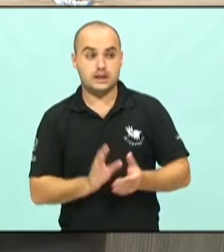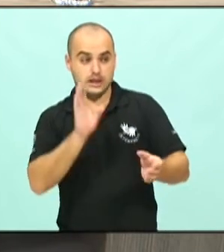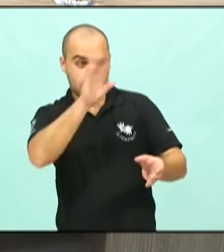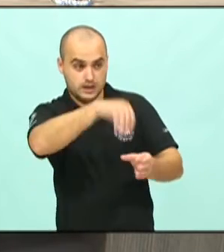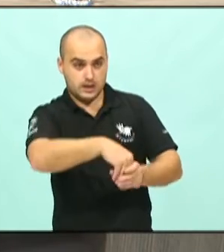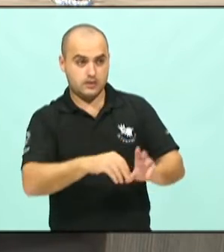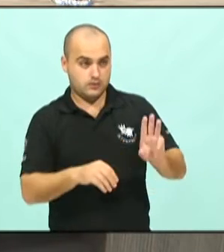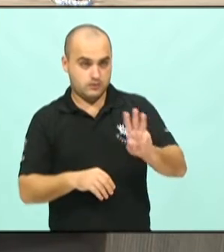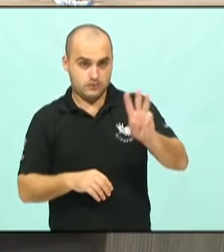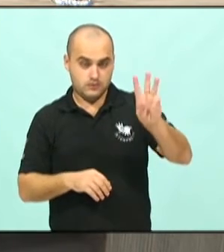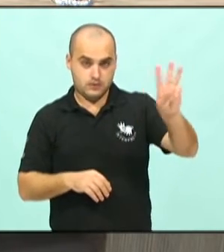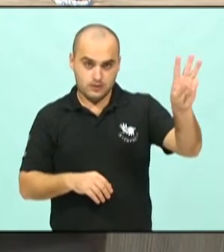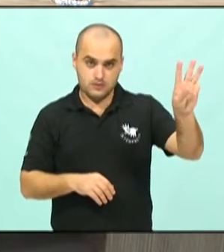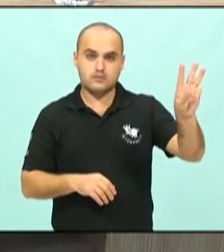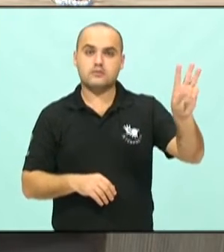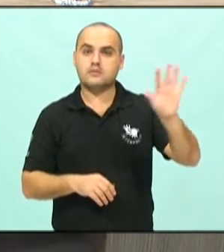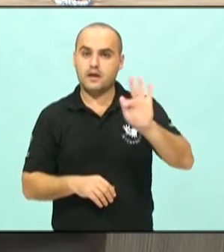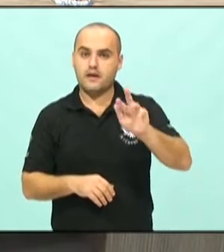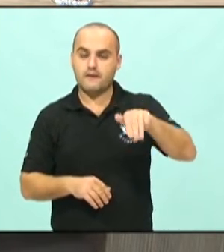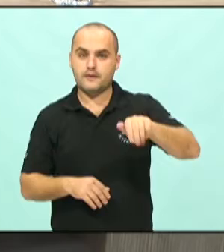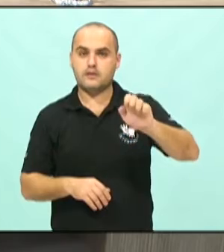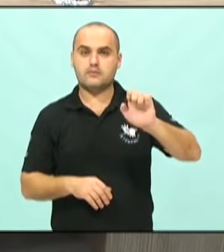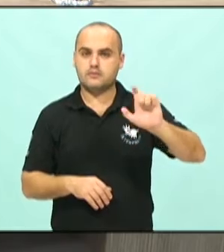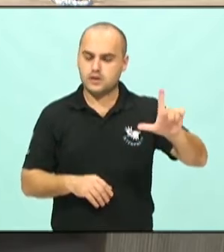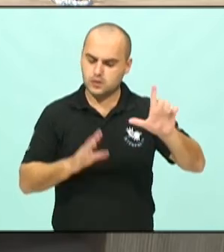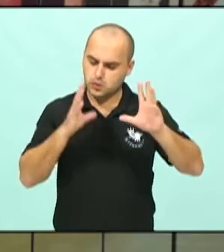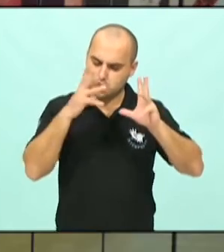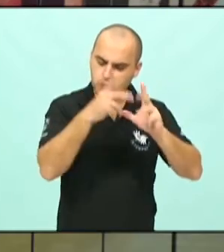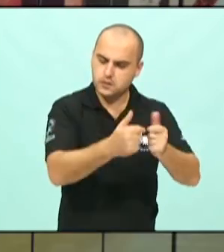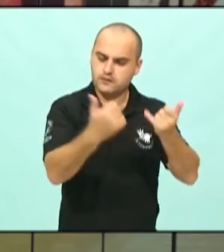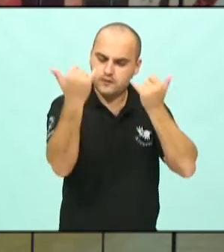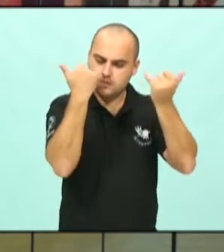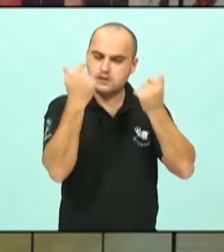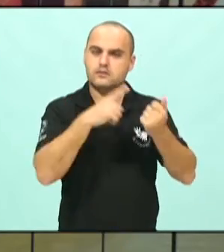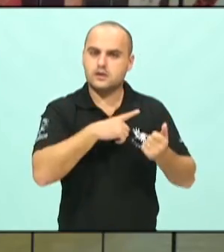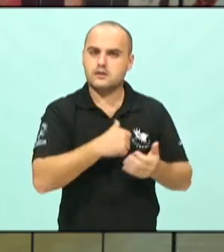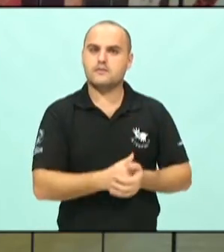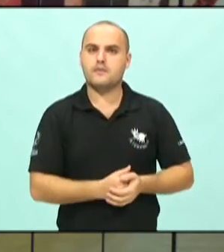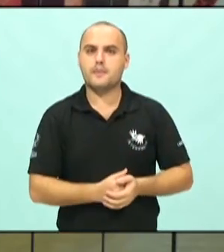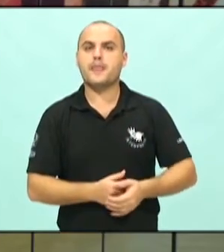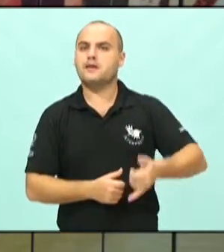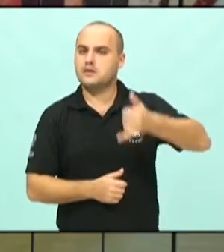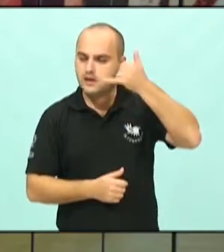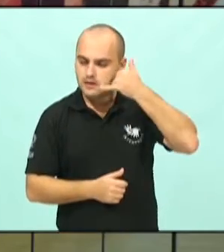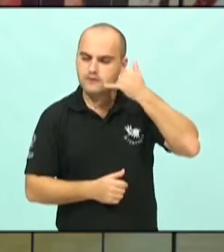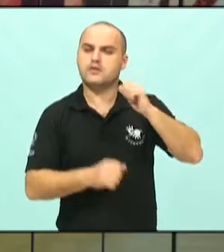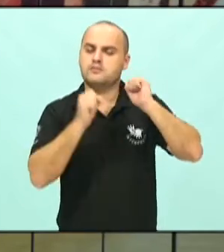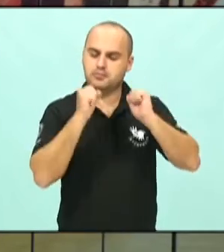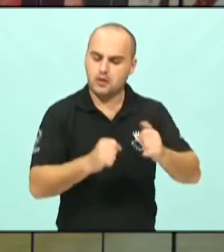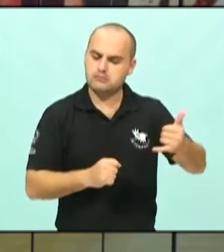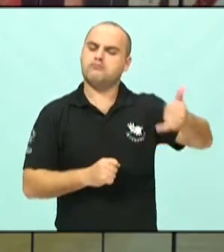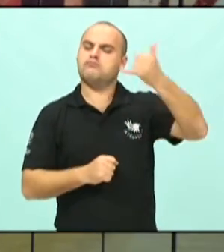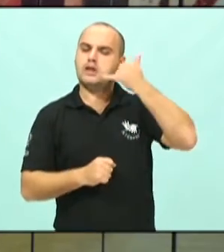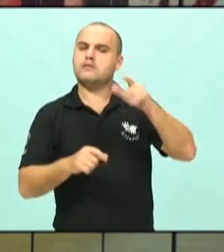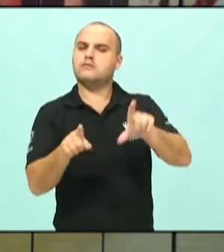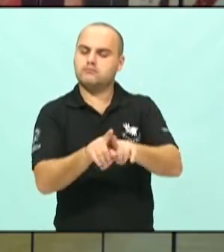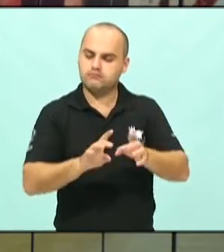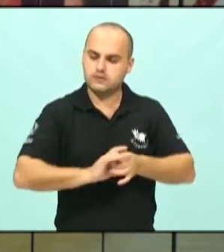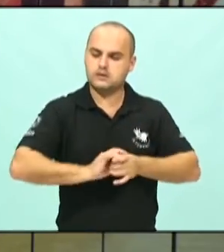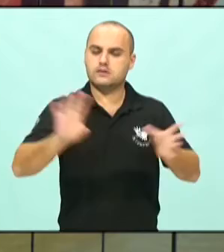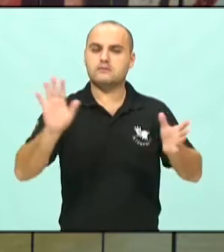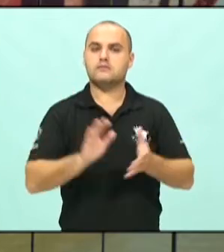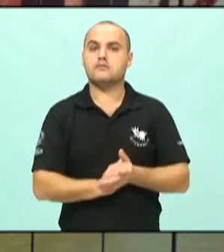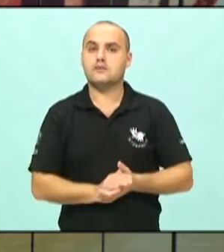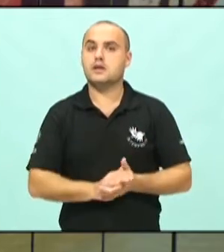Fundação Municipal de Esportes tem tudo o que você precisa ali de informações. Os nossos telefones estão à disposição também e muito em breve a gente